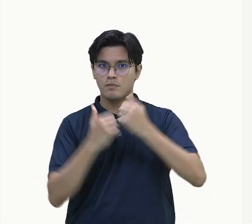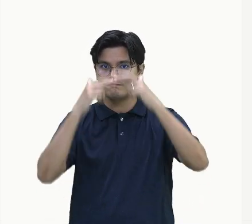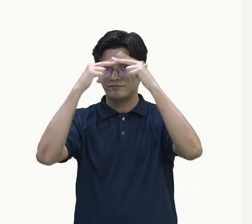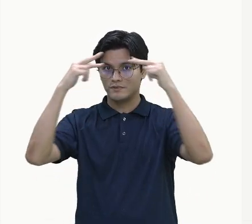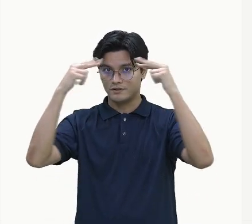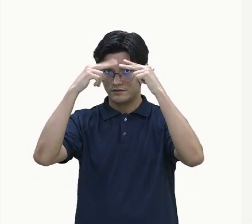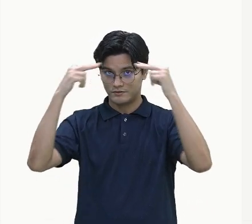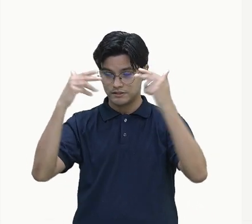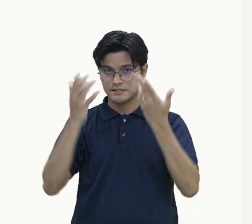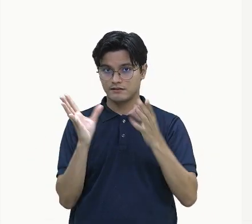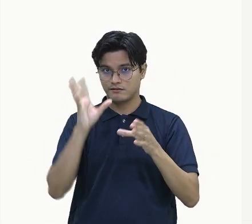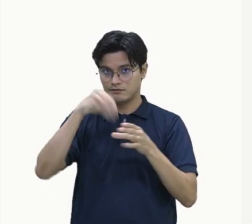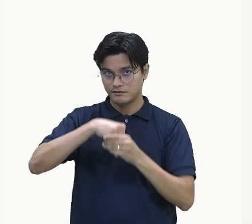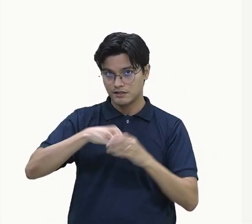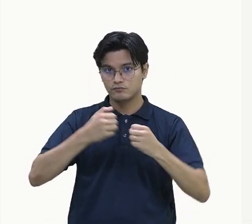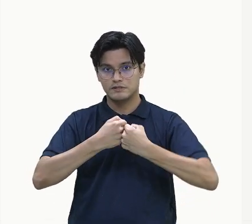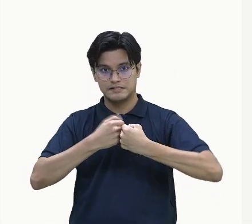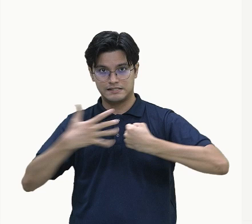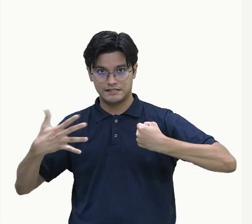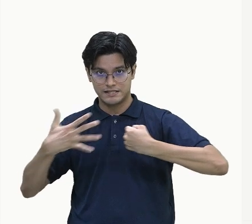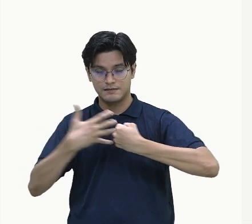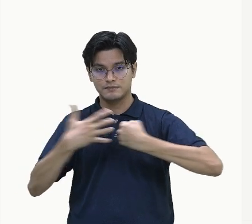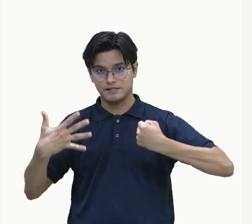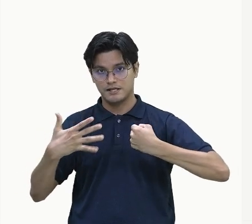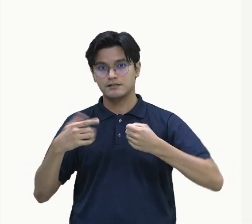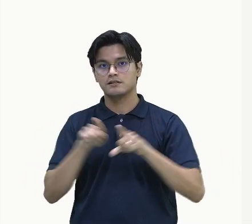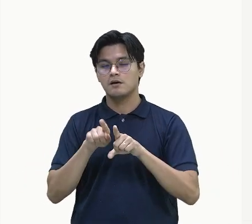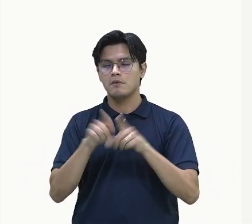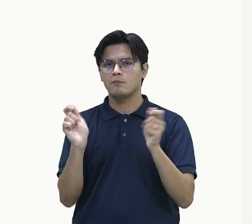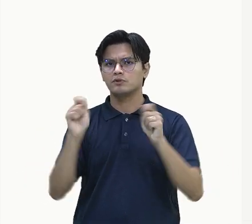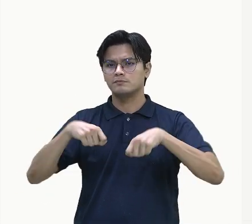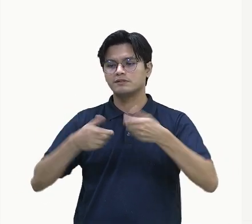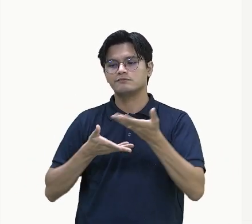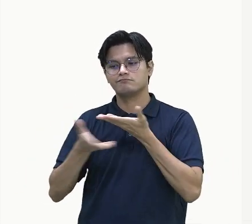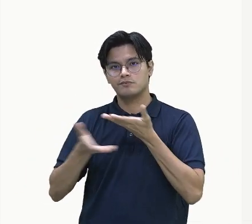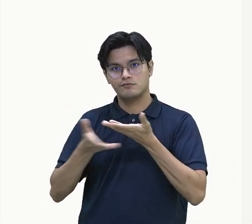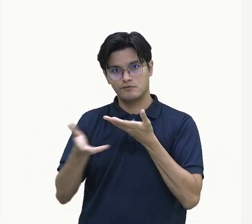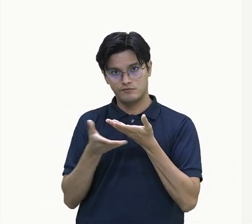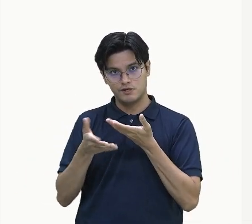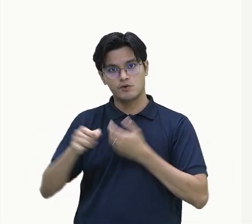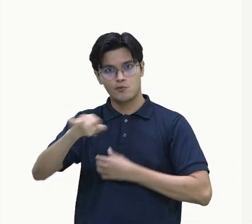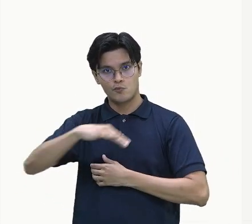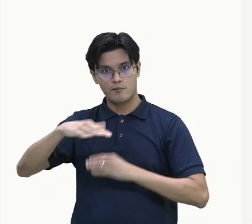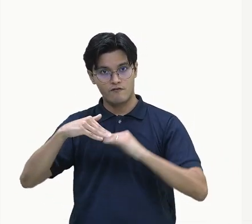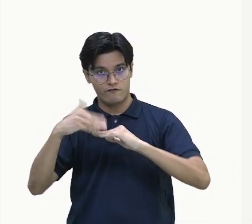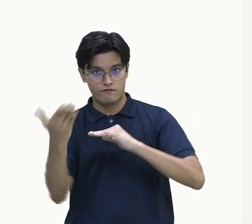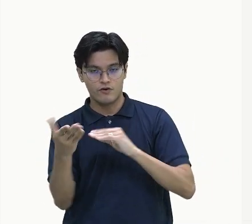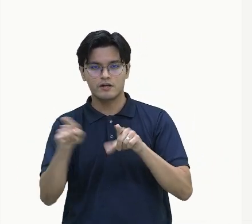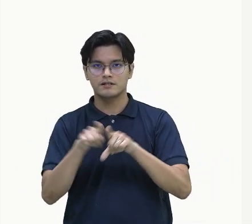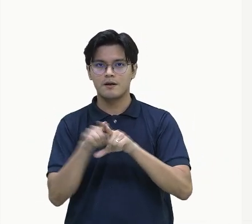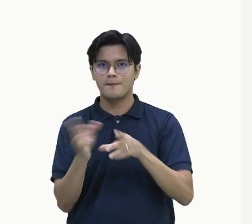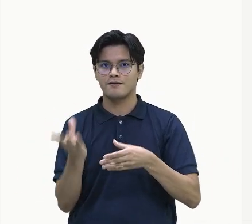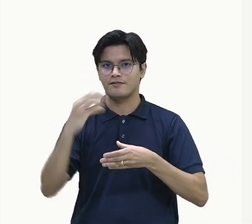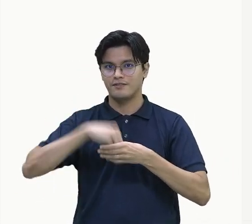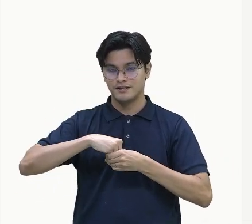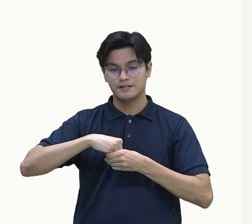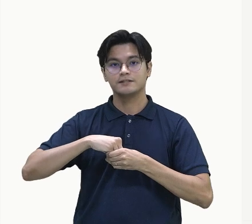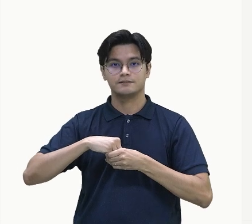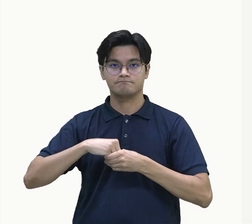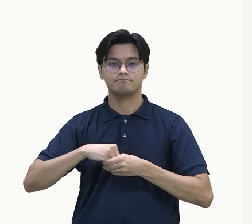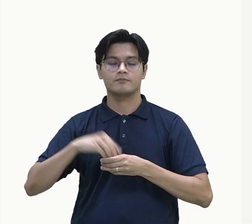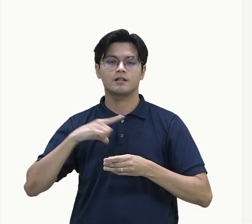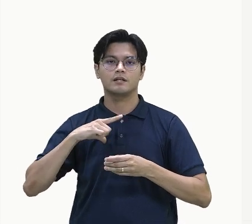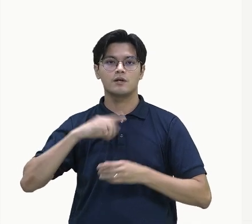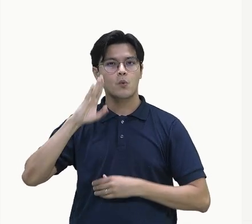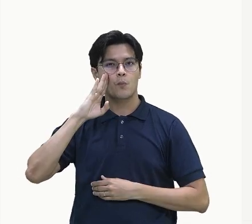das sinapses, dentro da sua comunicação, tanto do meio interno quanto com o meio externo. Os principais tipos